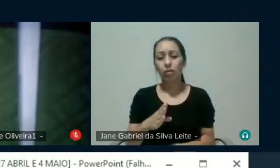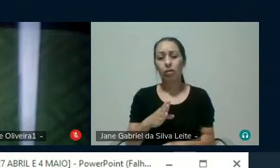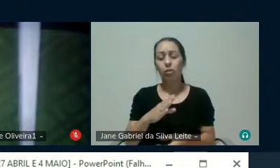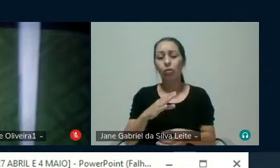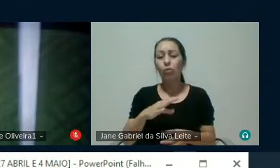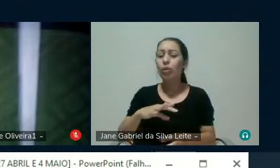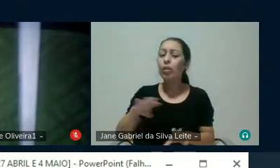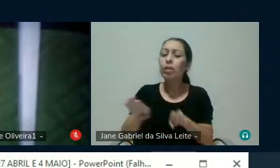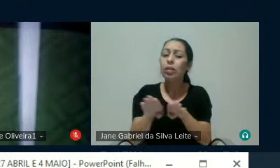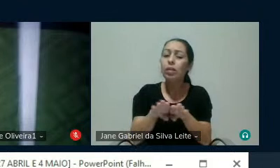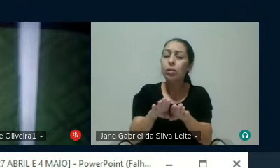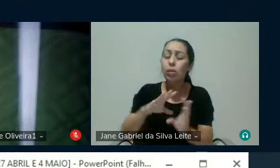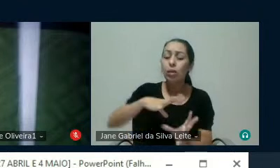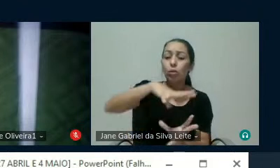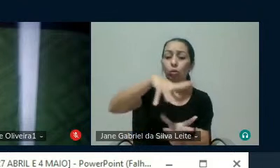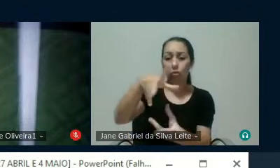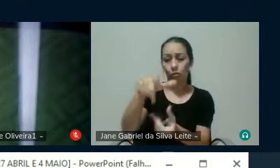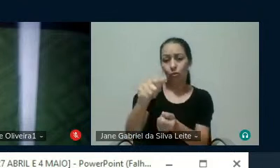mundial?